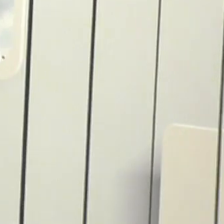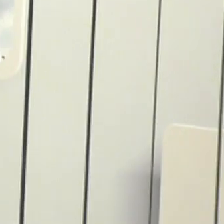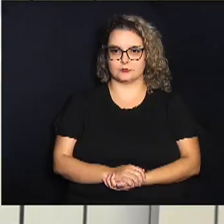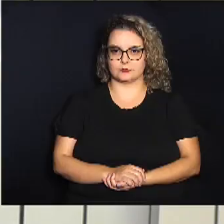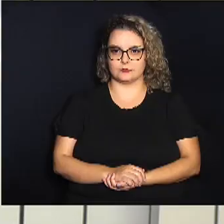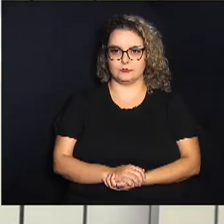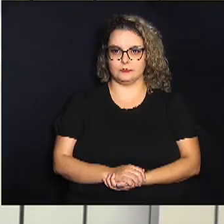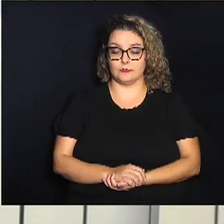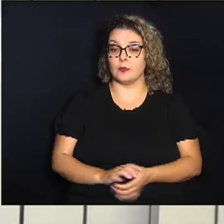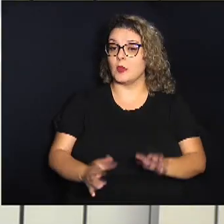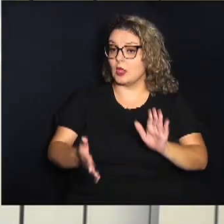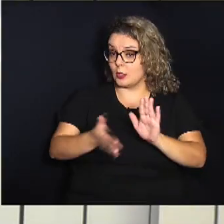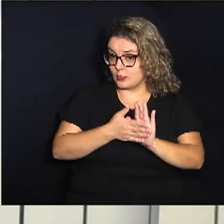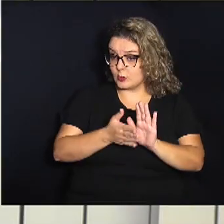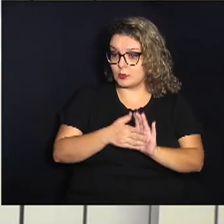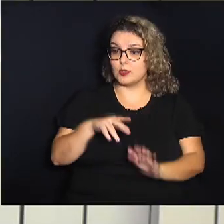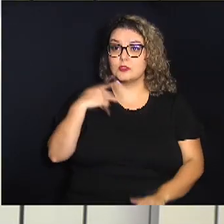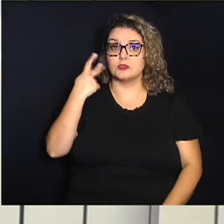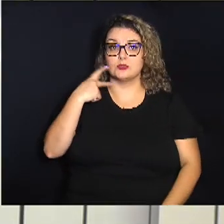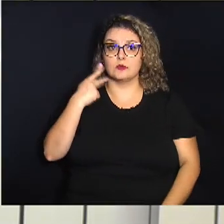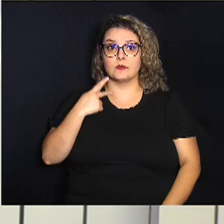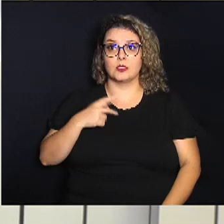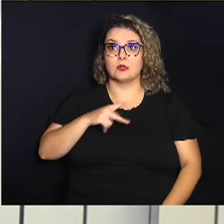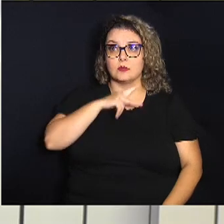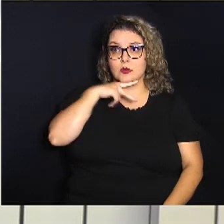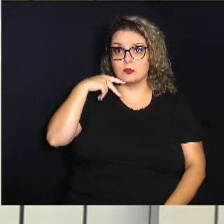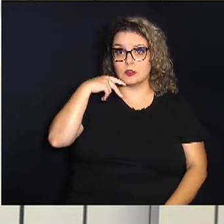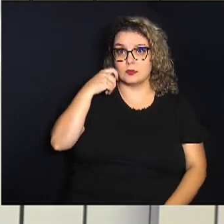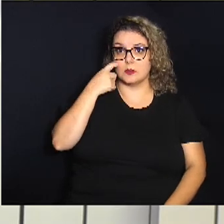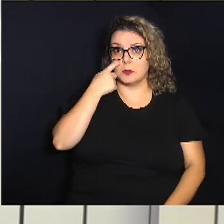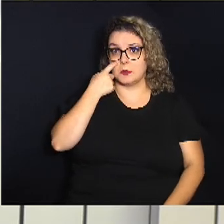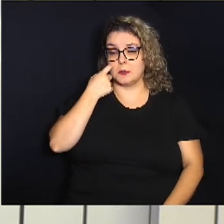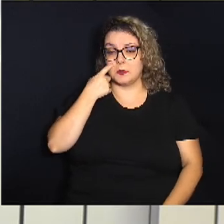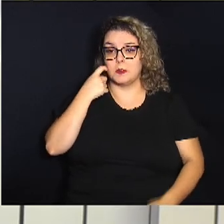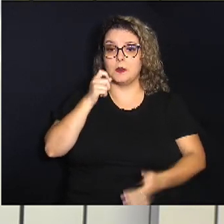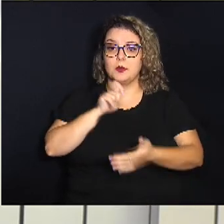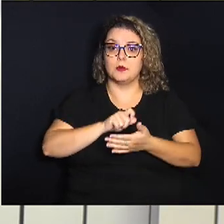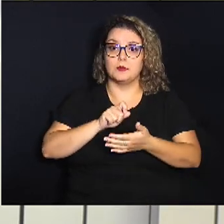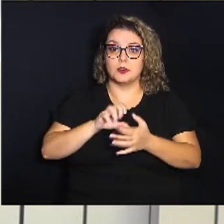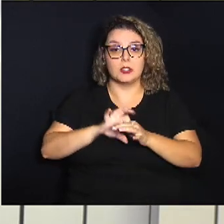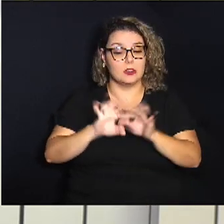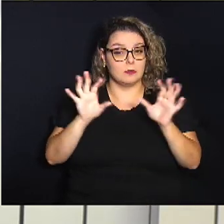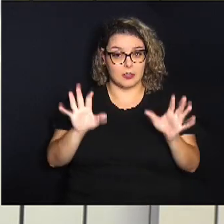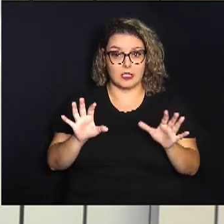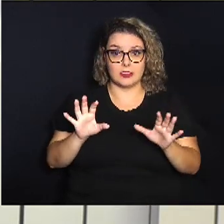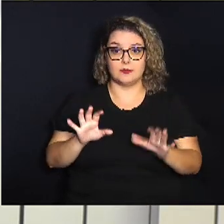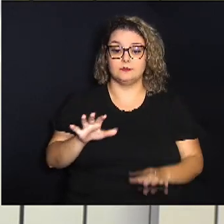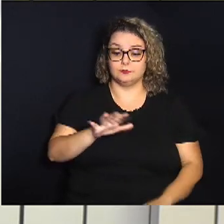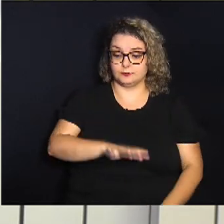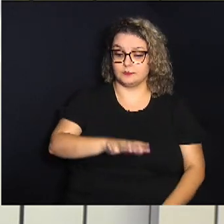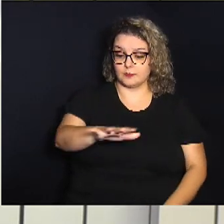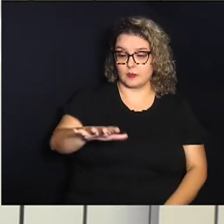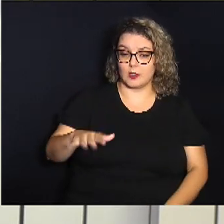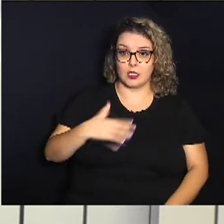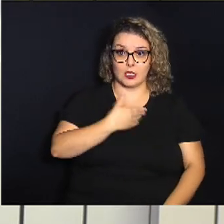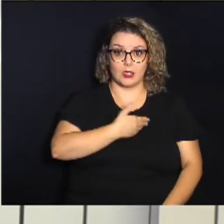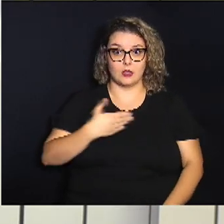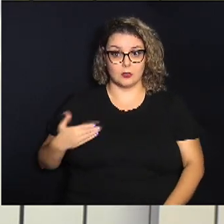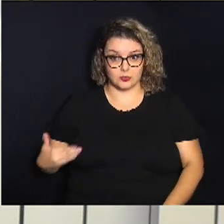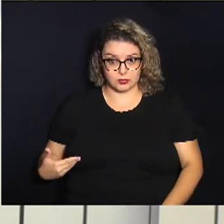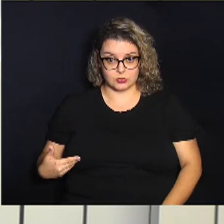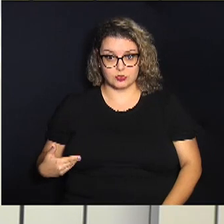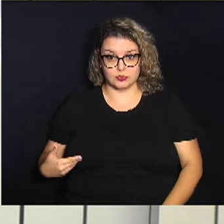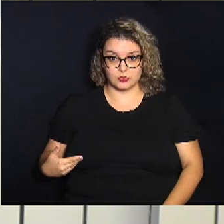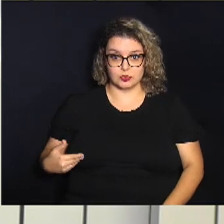Proposta do vereador Permínio Monteiro que autoriza a implantação de áreas públicas destinadas à